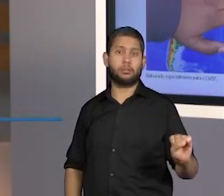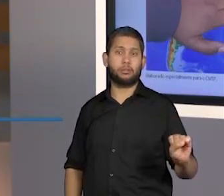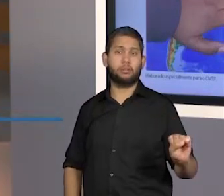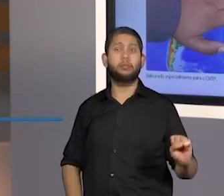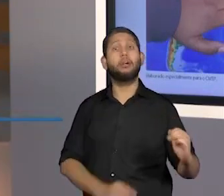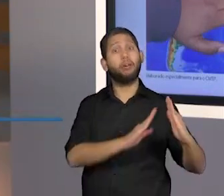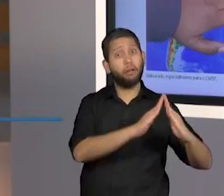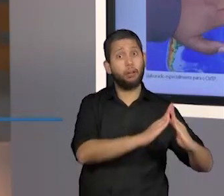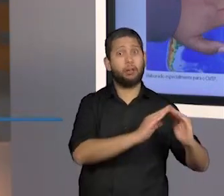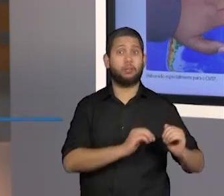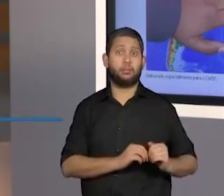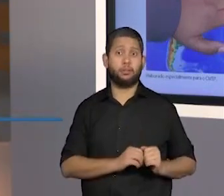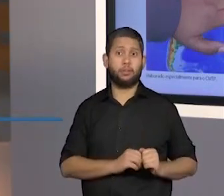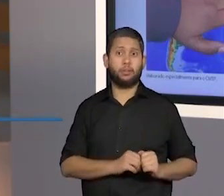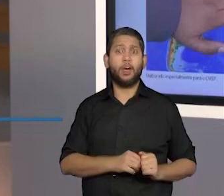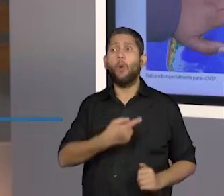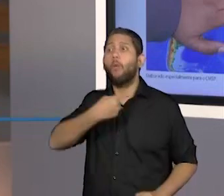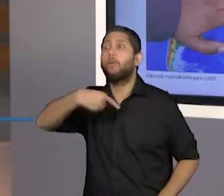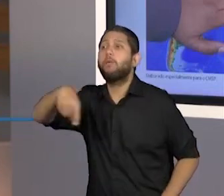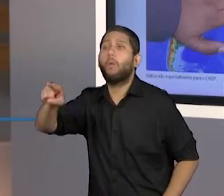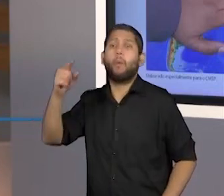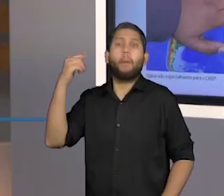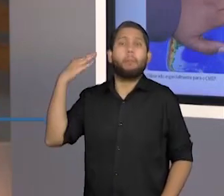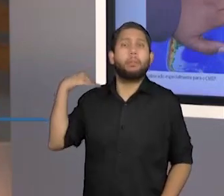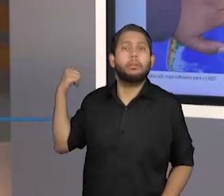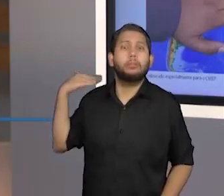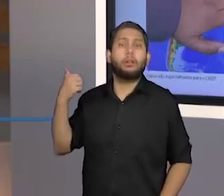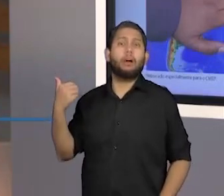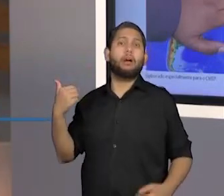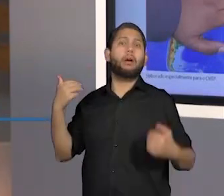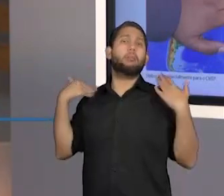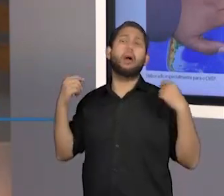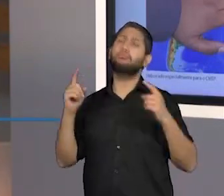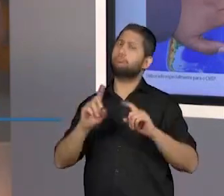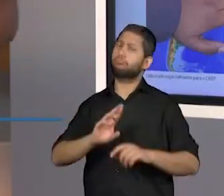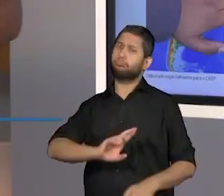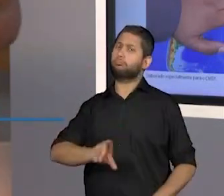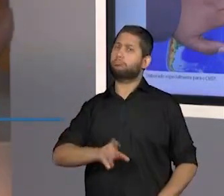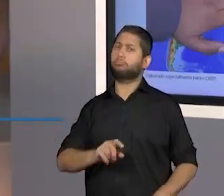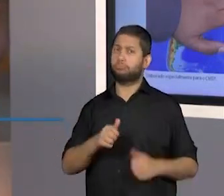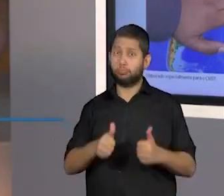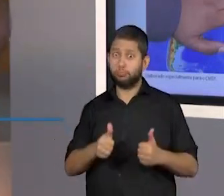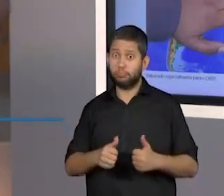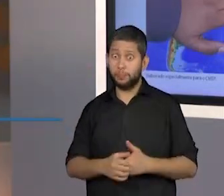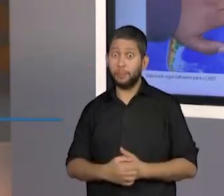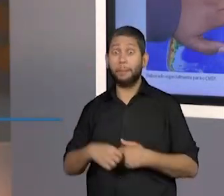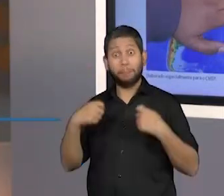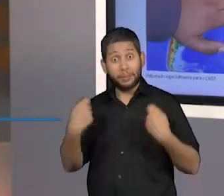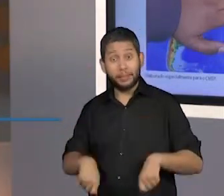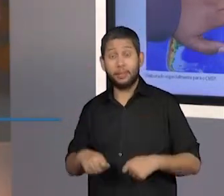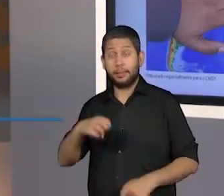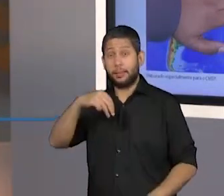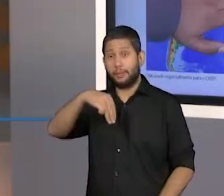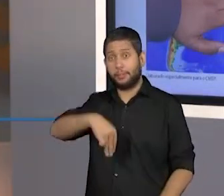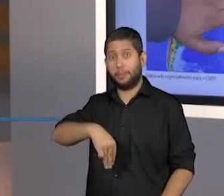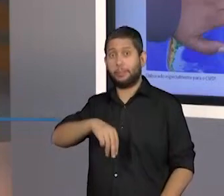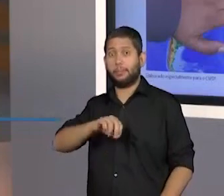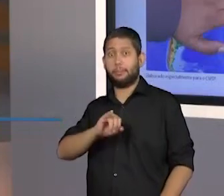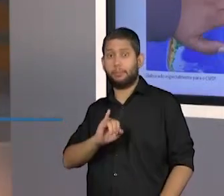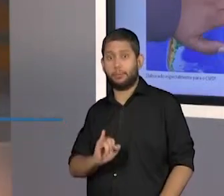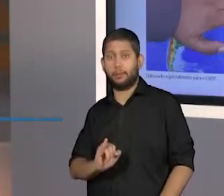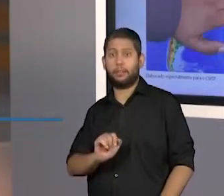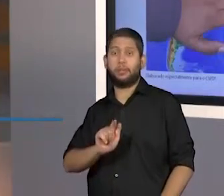fez moradia, você trocou de lugar, você e sua família. Muito bem, ok, entendi. Movimento migratório é